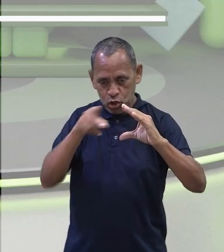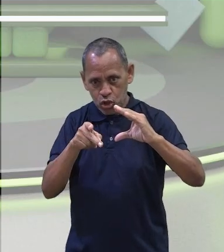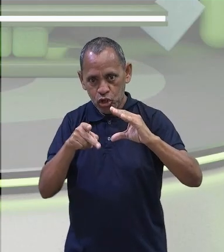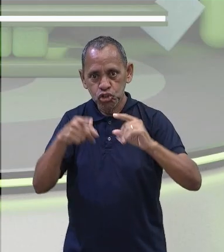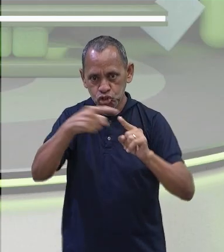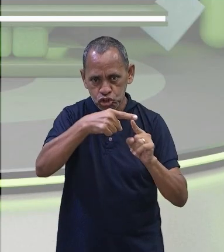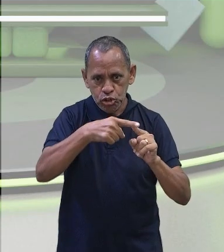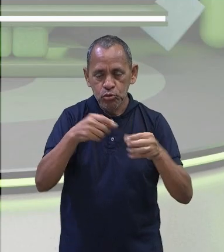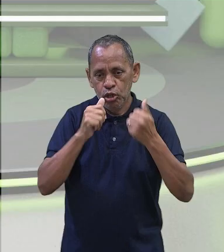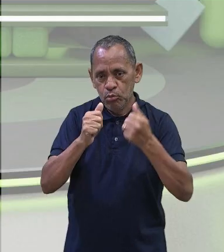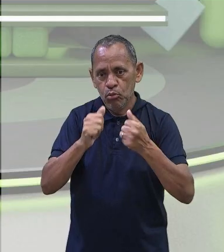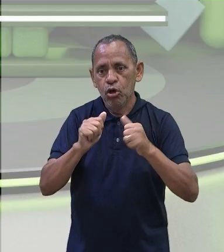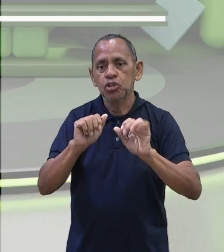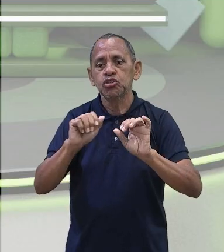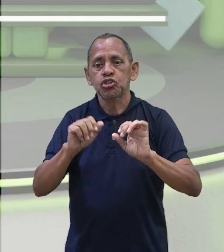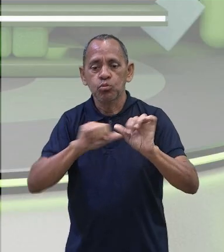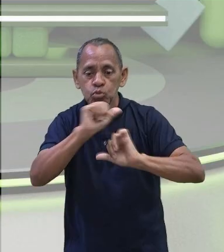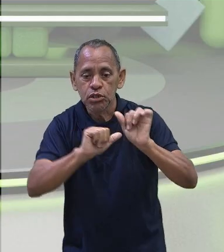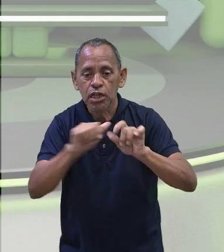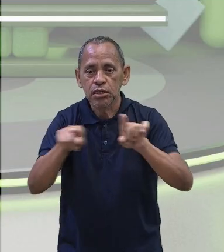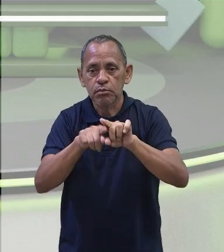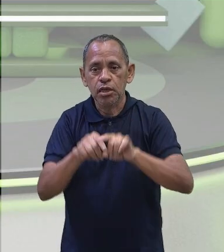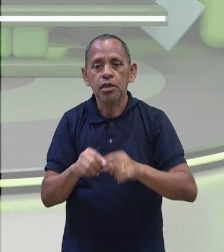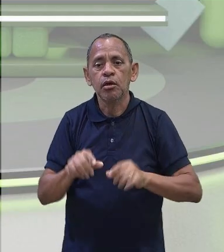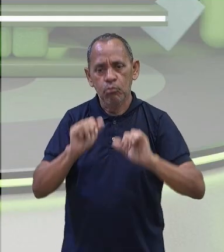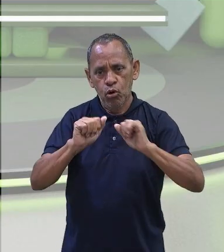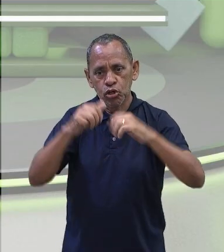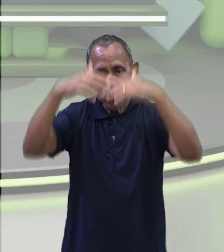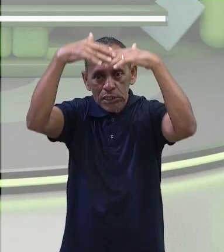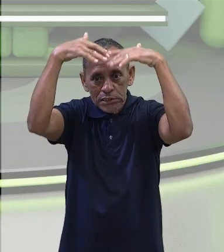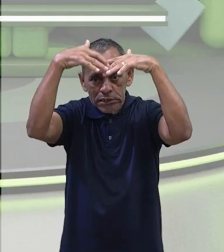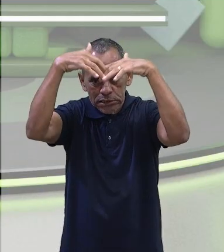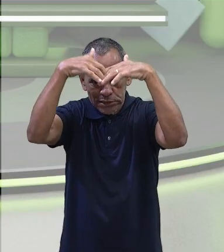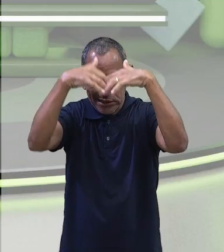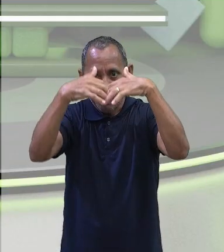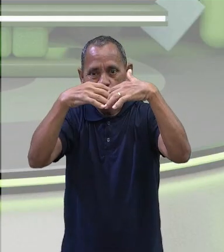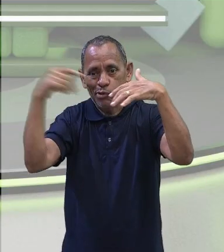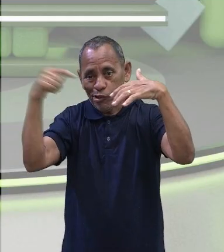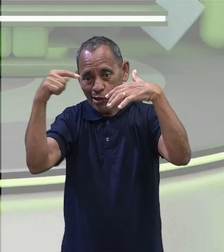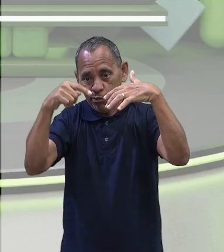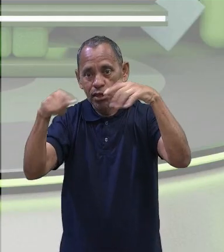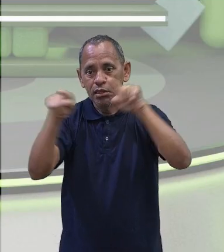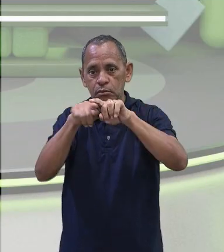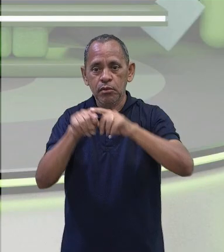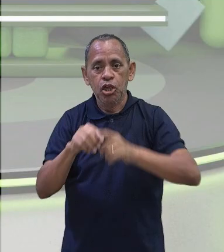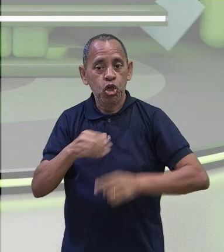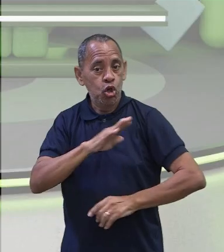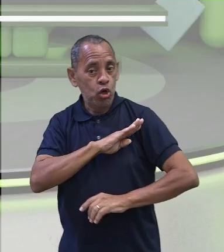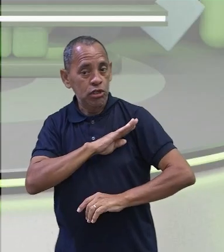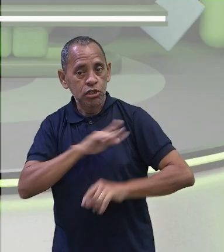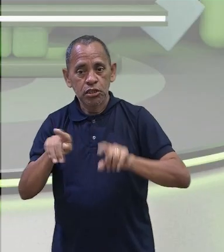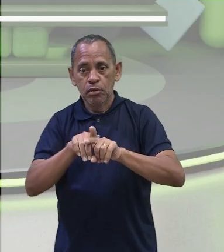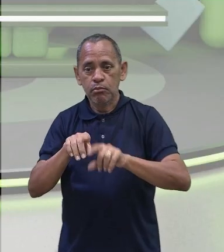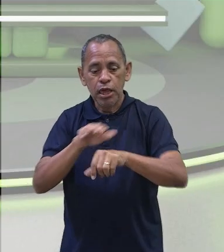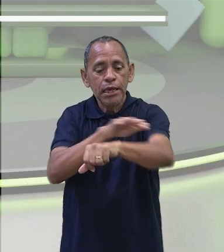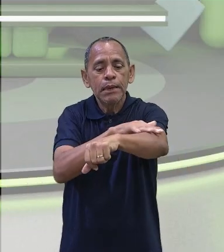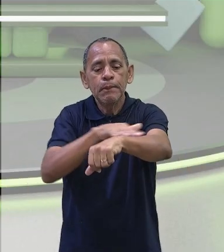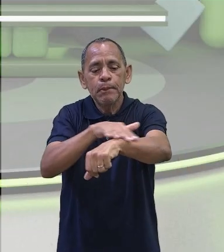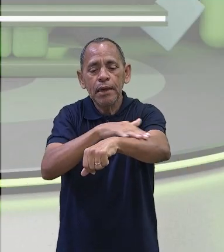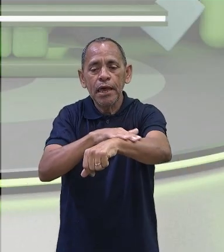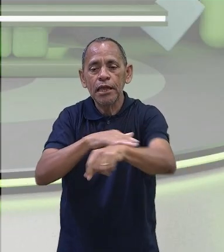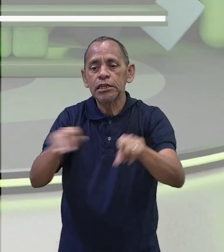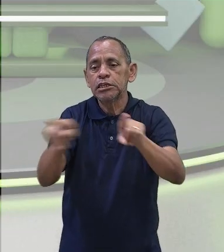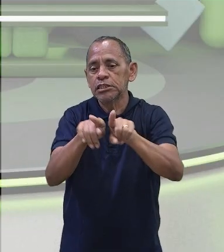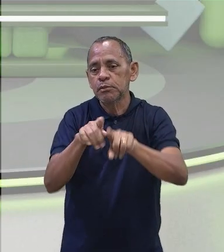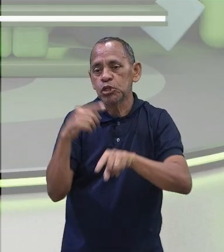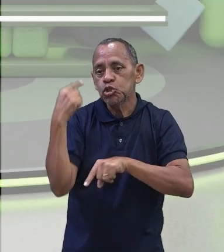célula do cérebro, uma célula do coração, uma célula aqui da nossa pele, ou mesmo dos nossos olhos. Tudo